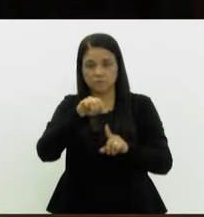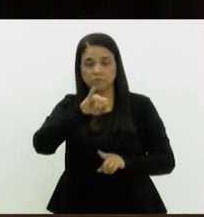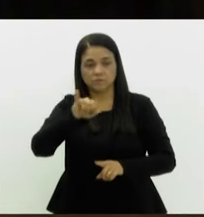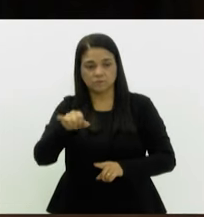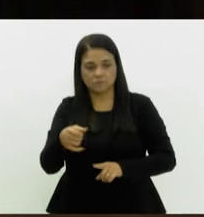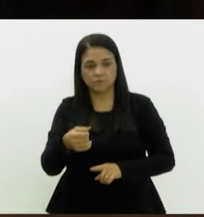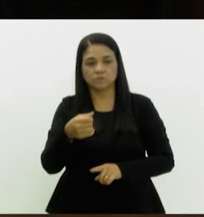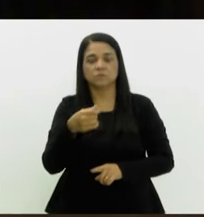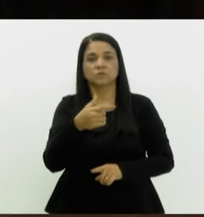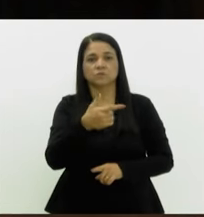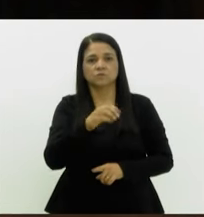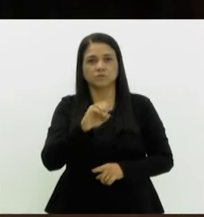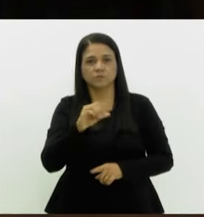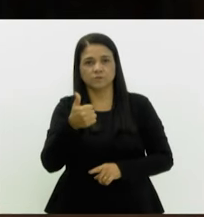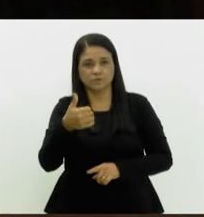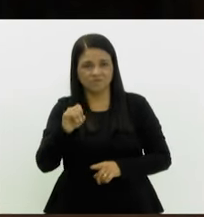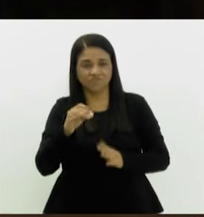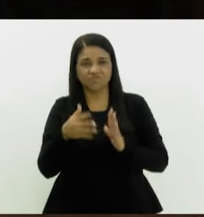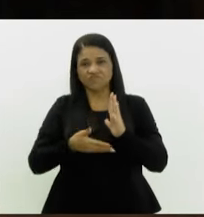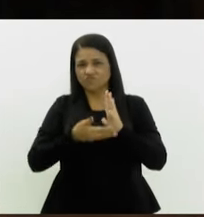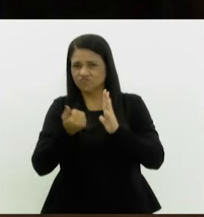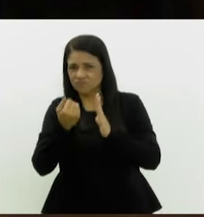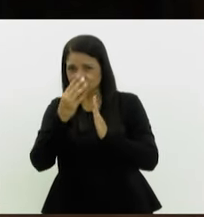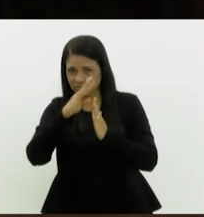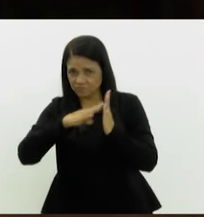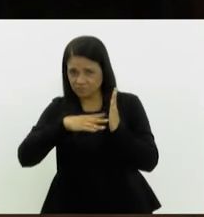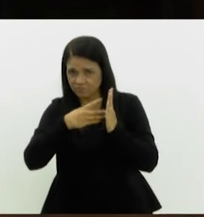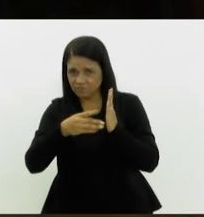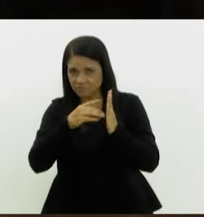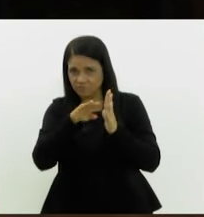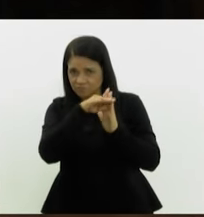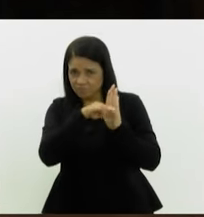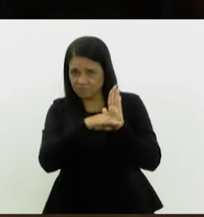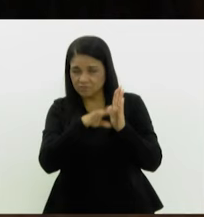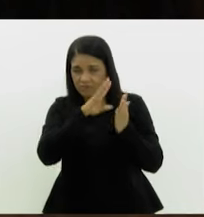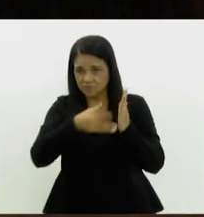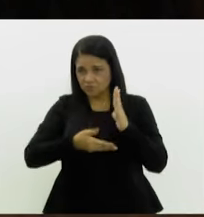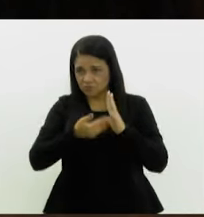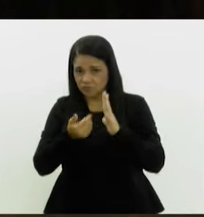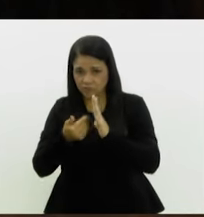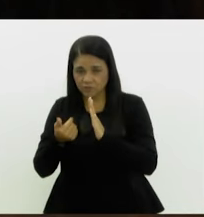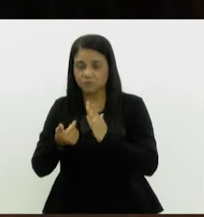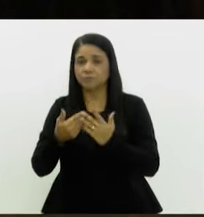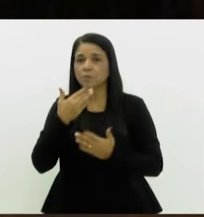Foi retirado de pauta, pedido doutor.